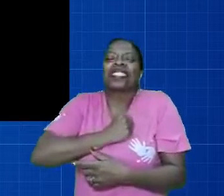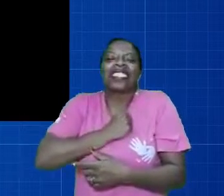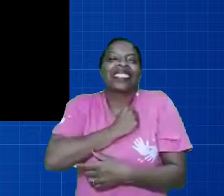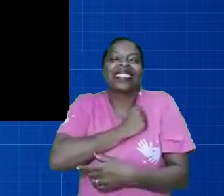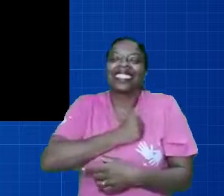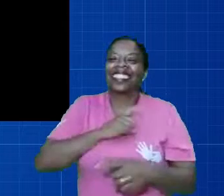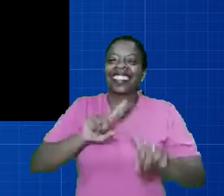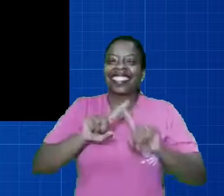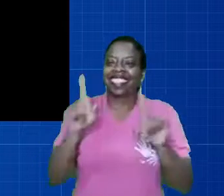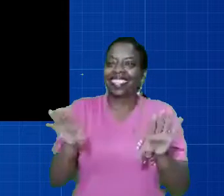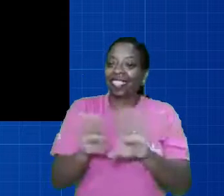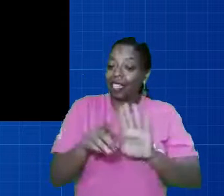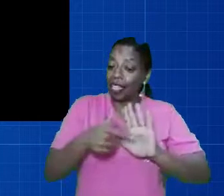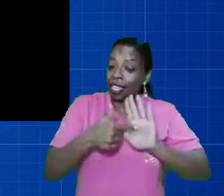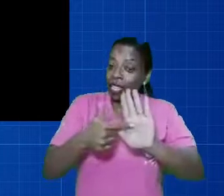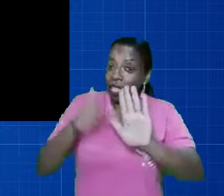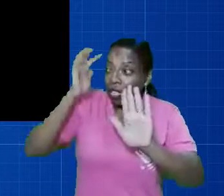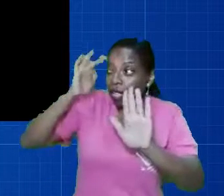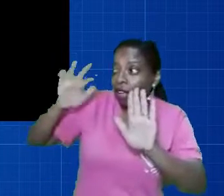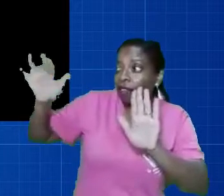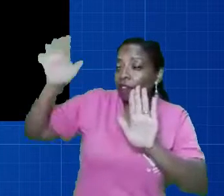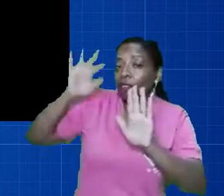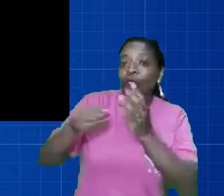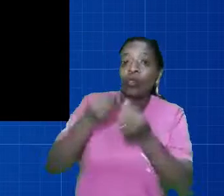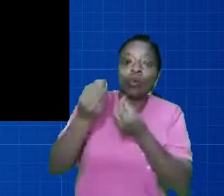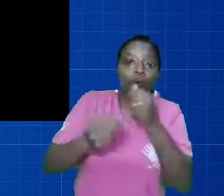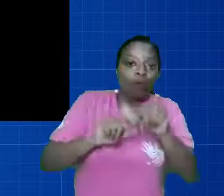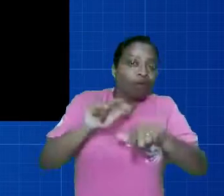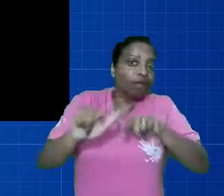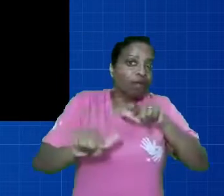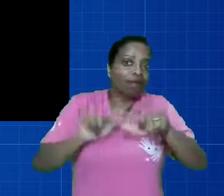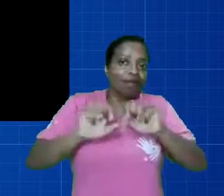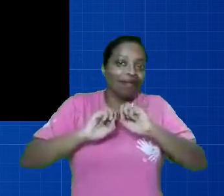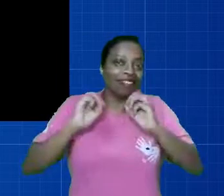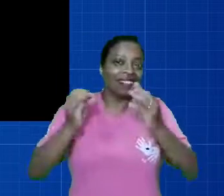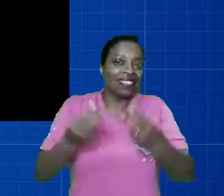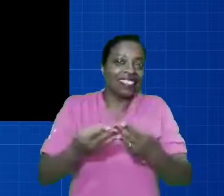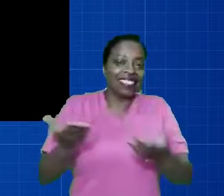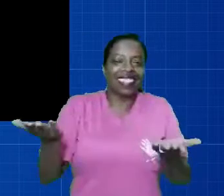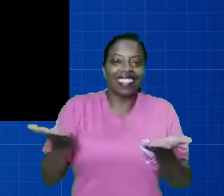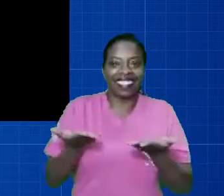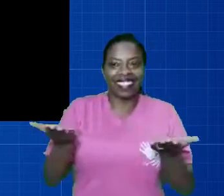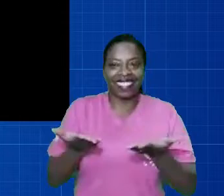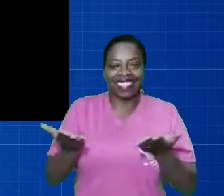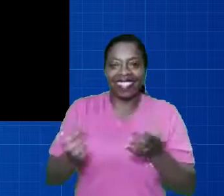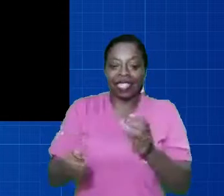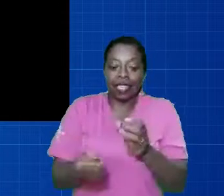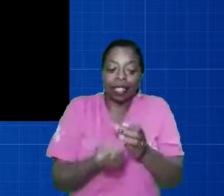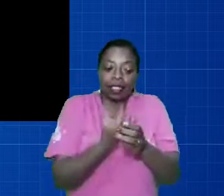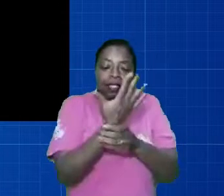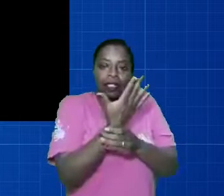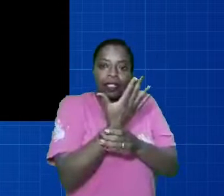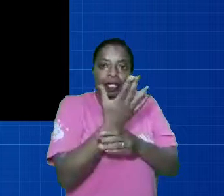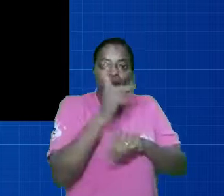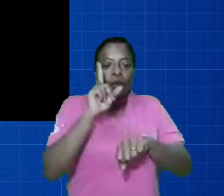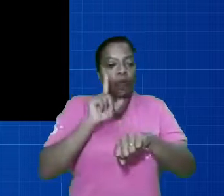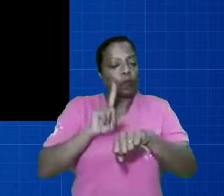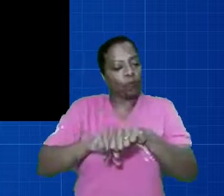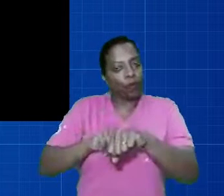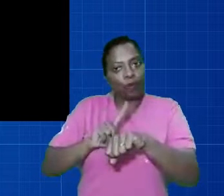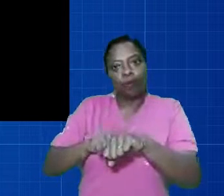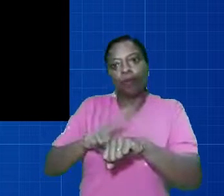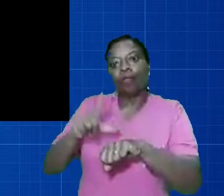trabalho da oficina nesse momento. Então, como eu comentei, a oficina ela surge já no momento, né, que ela tinha